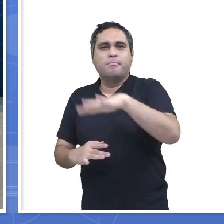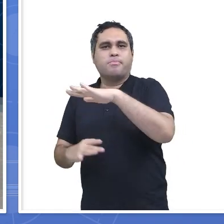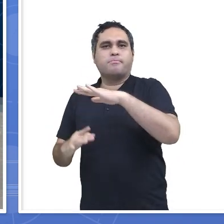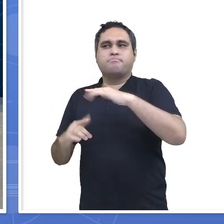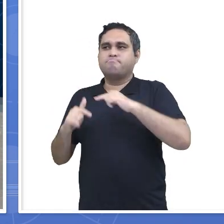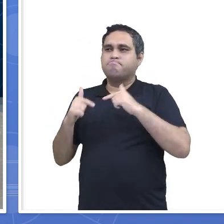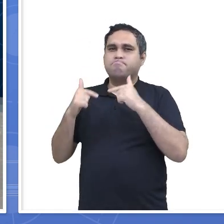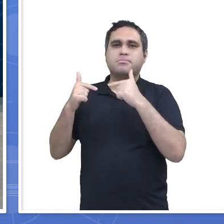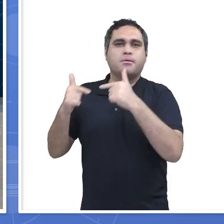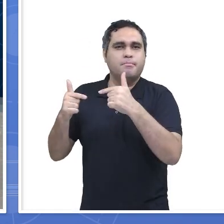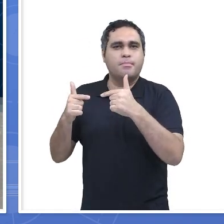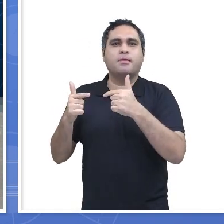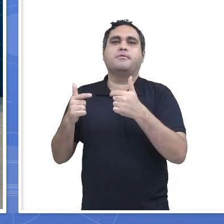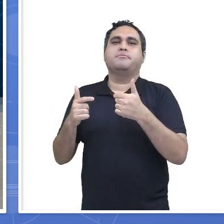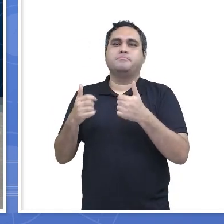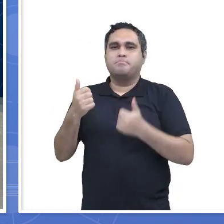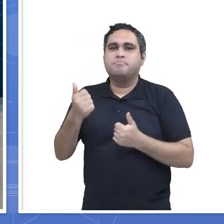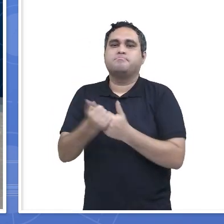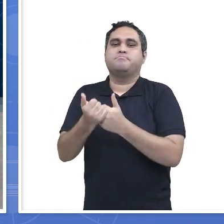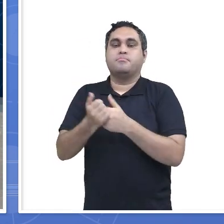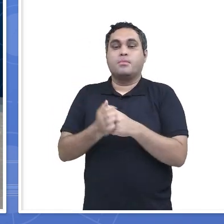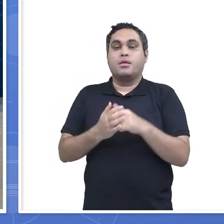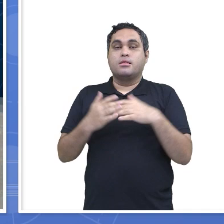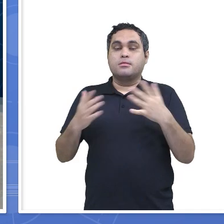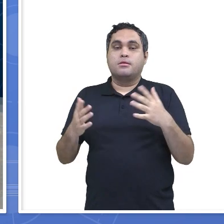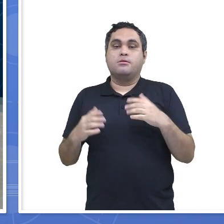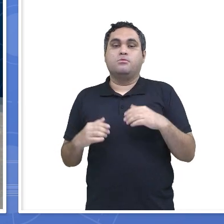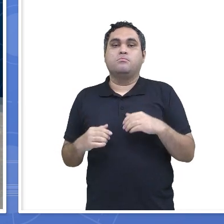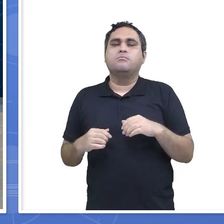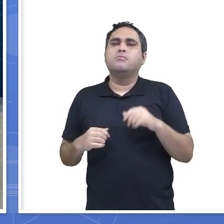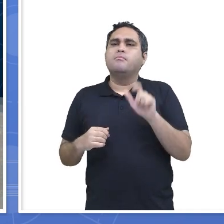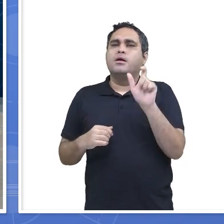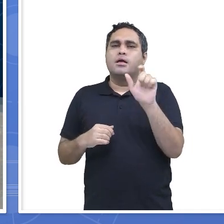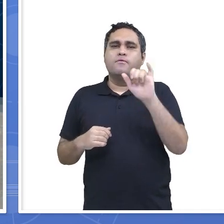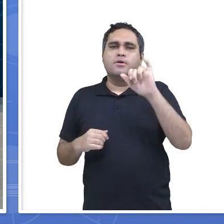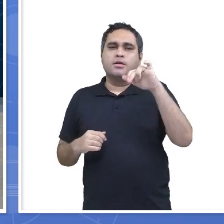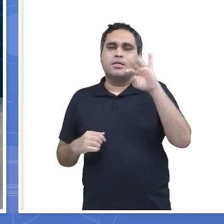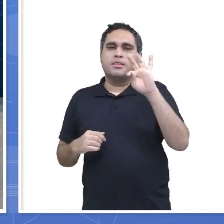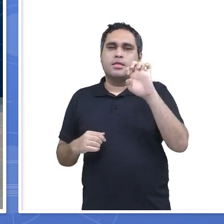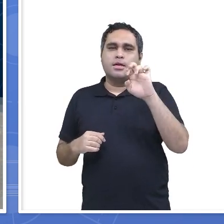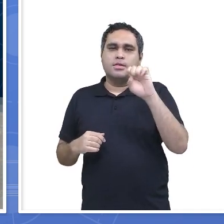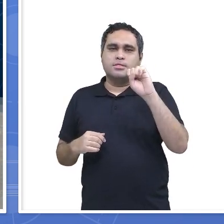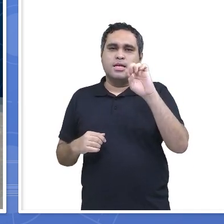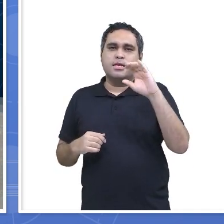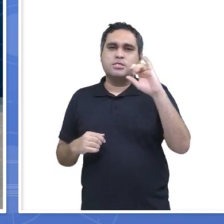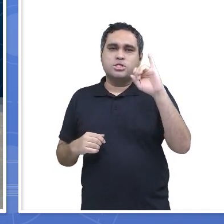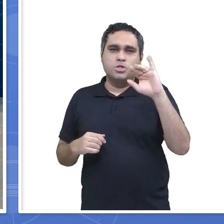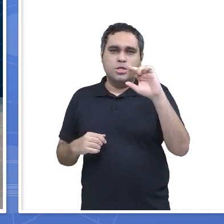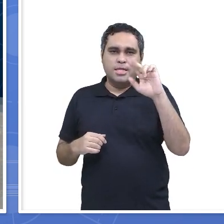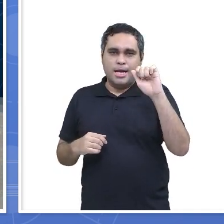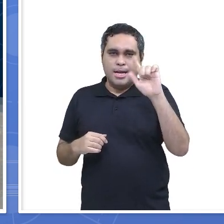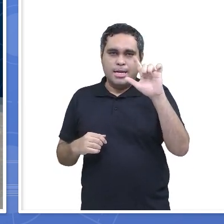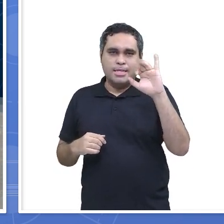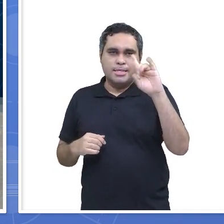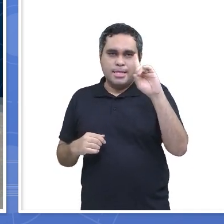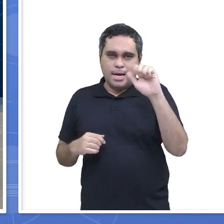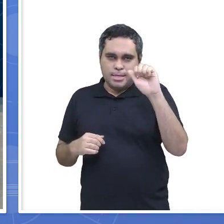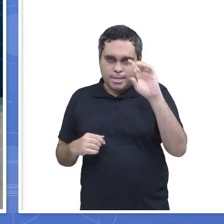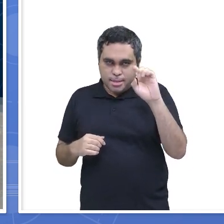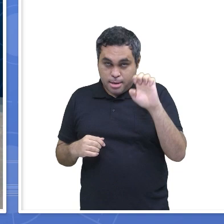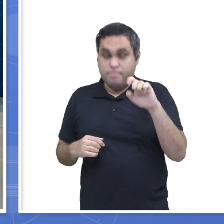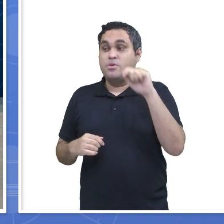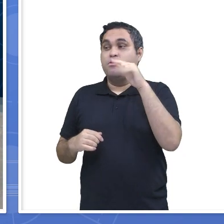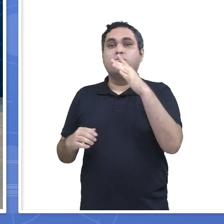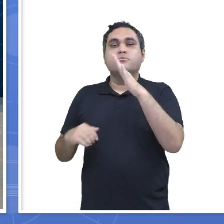que a gente não conhece, não é isso? Interseccionalidade. E nós vamos chamar então o Djurquinha, que nos acompanha sempre